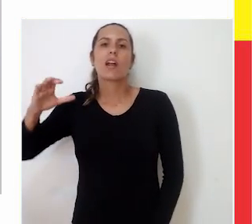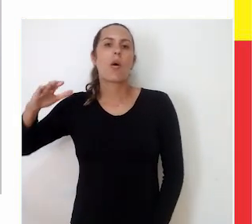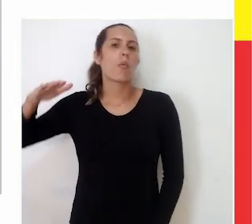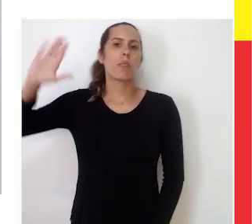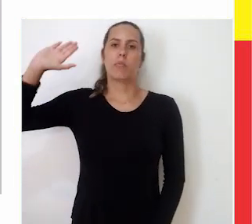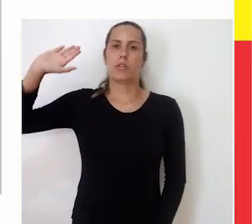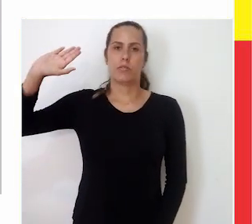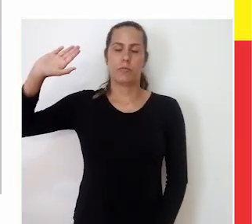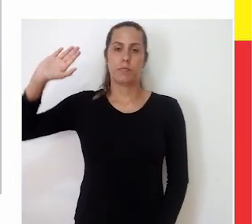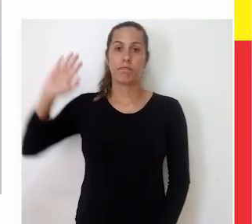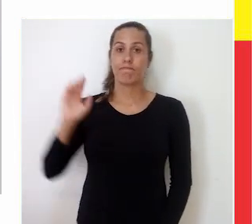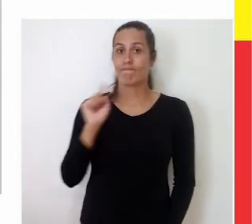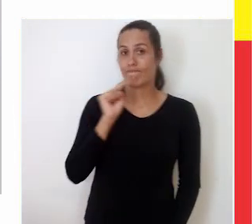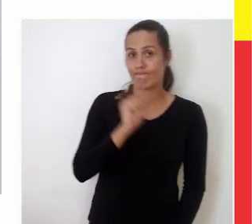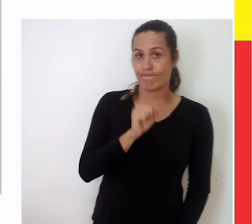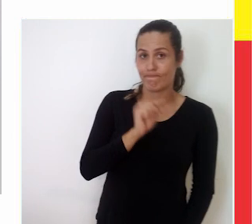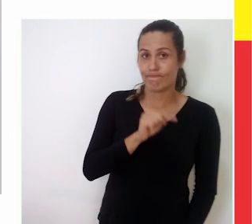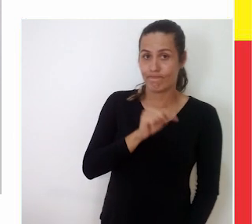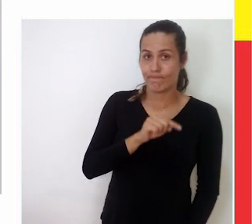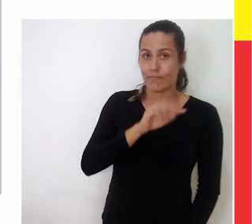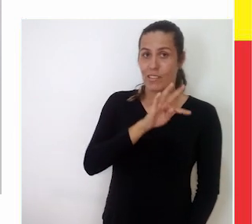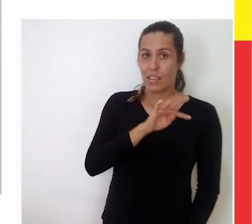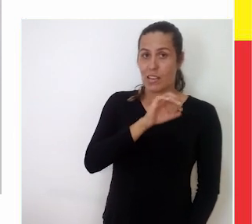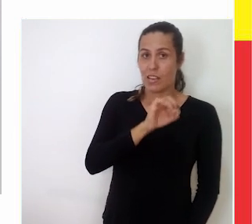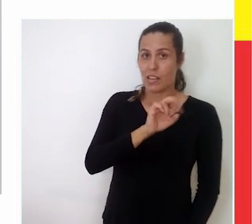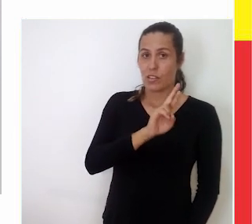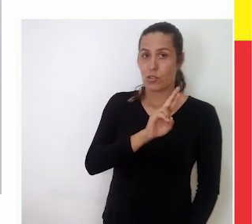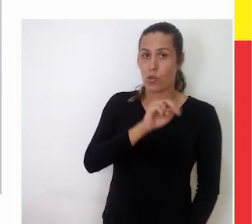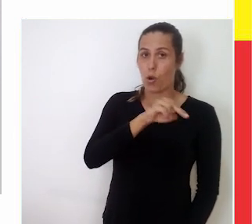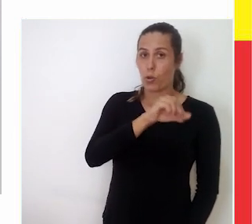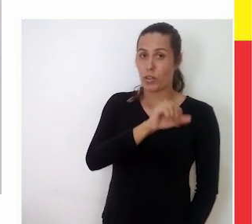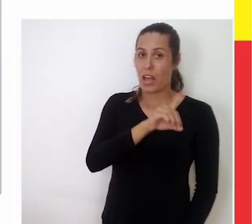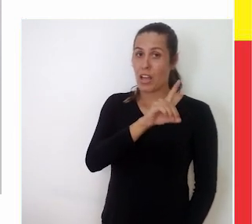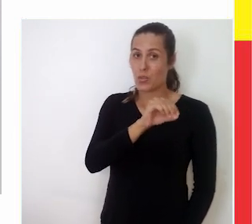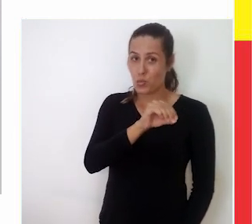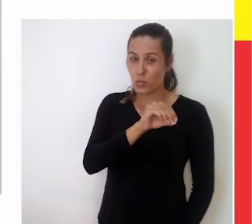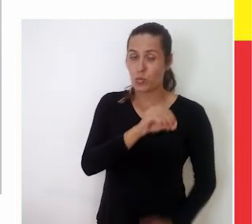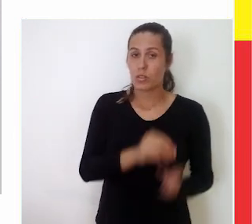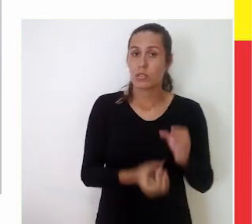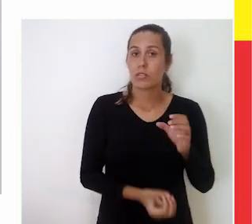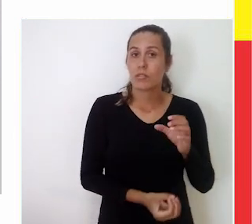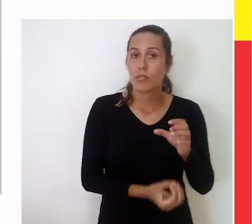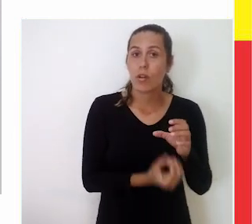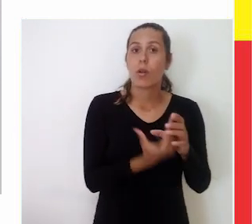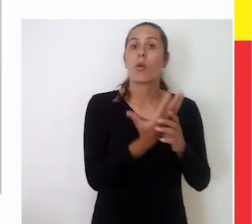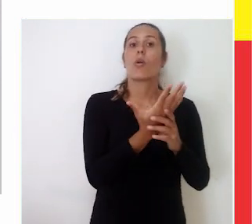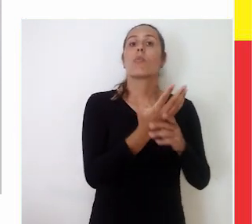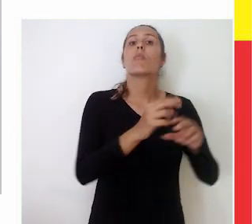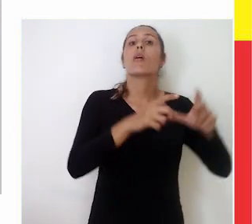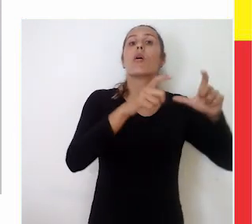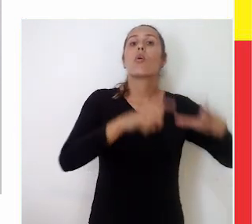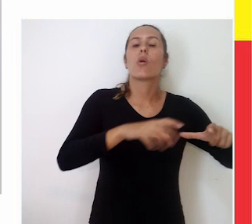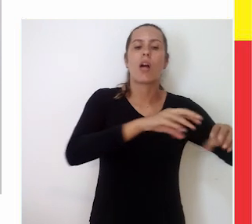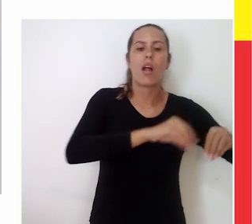mais. Tornado, T de terra, se forma sobre a